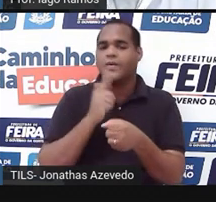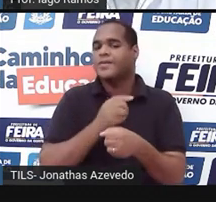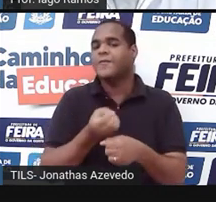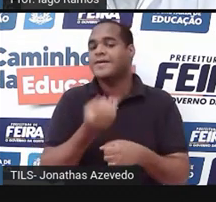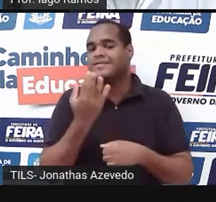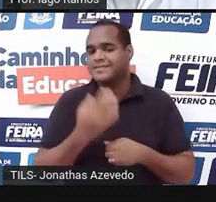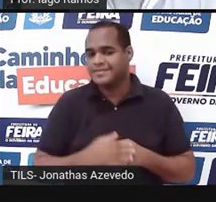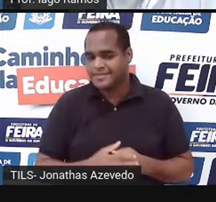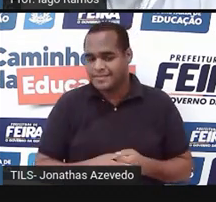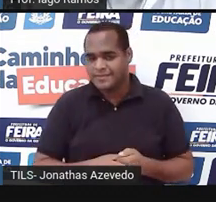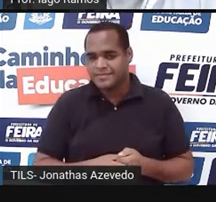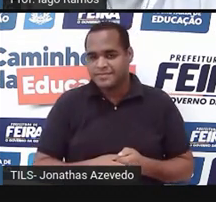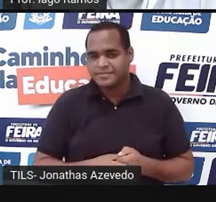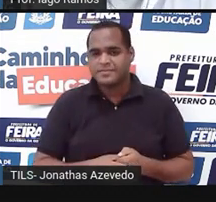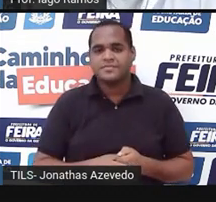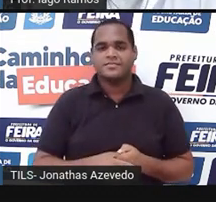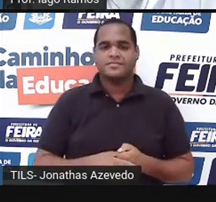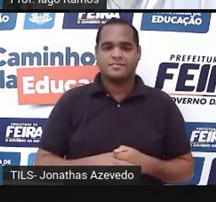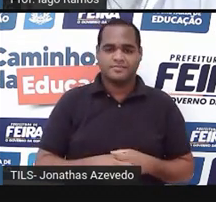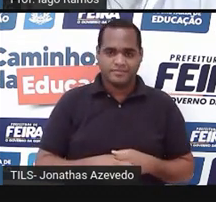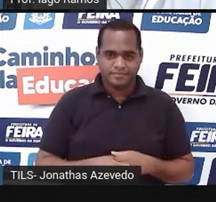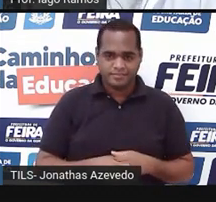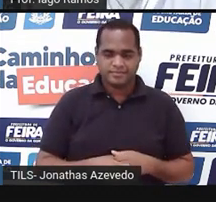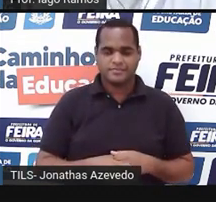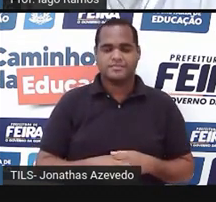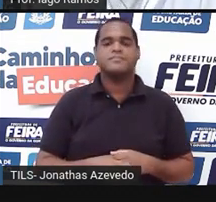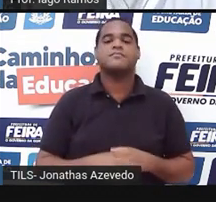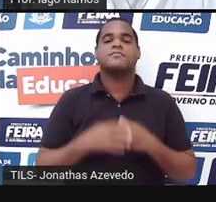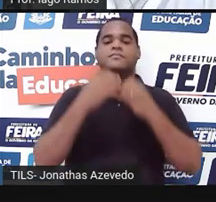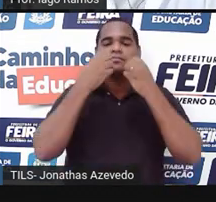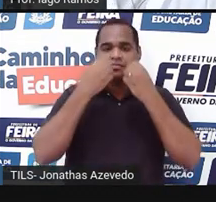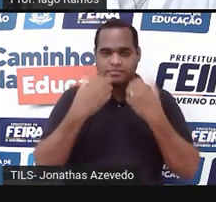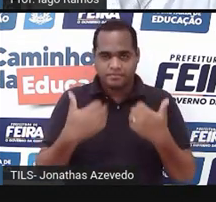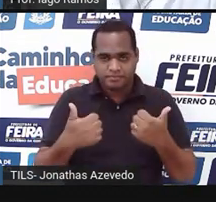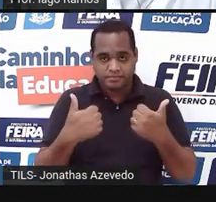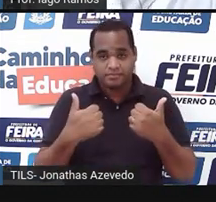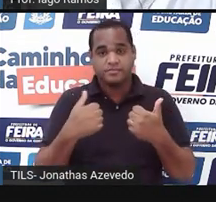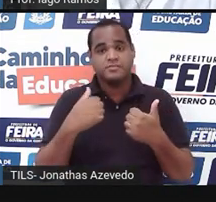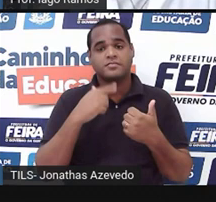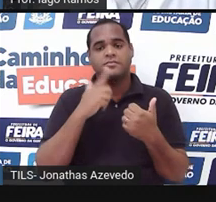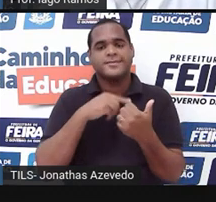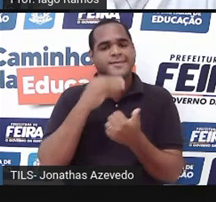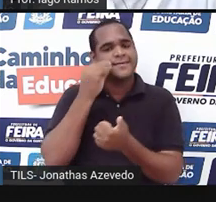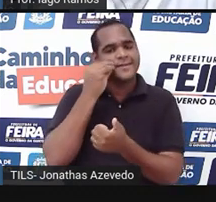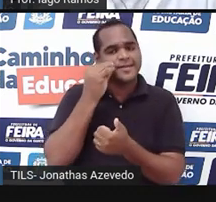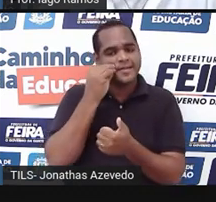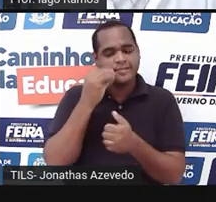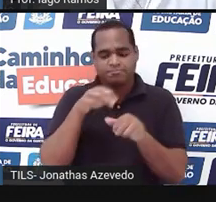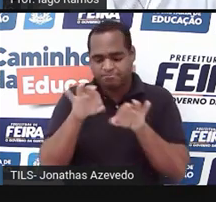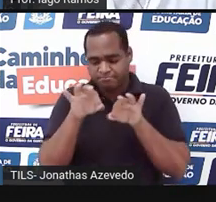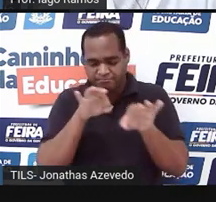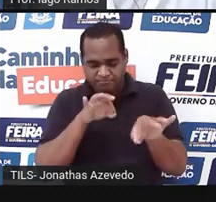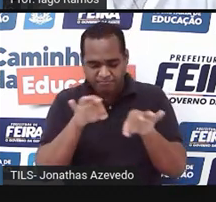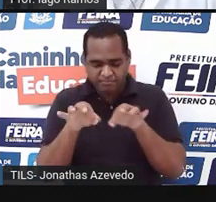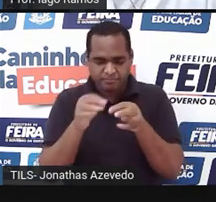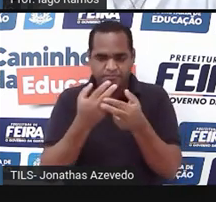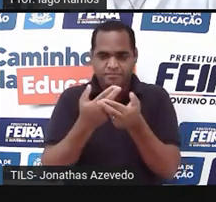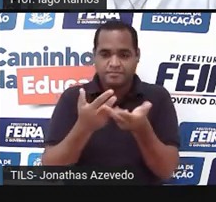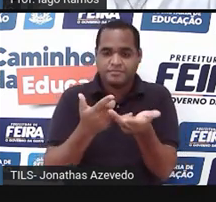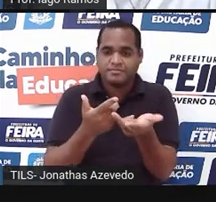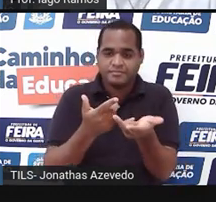carro tá bom é bom E aí eu pedi que você tentasse resolver né